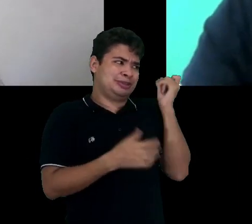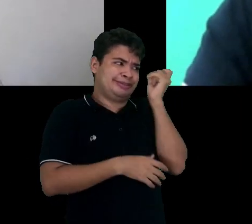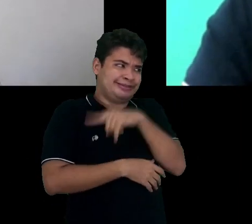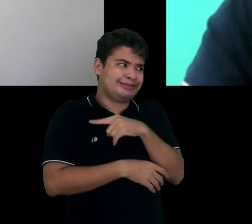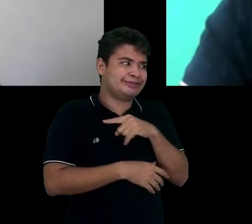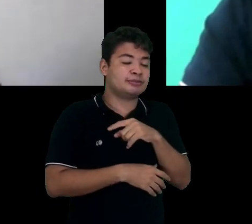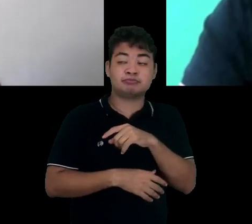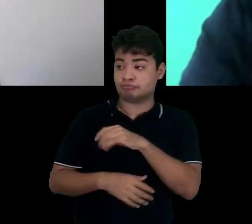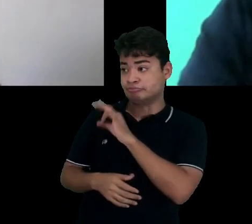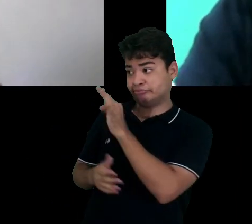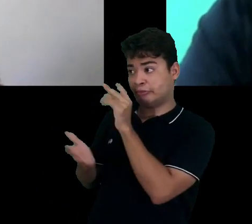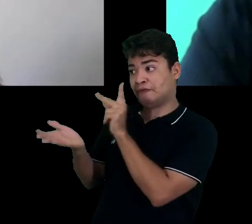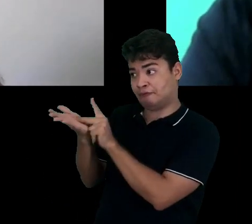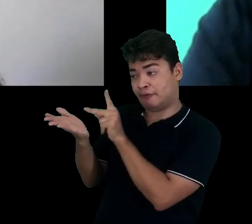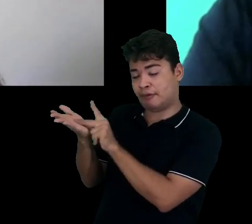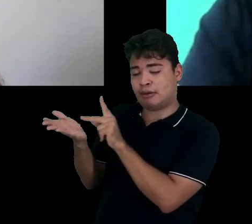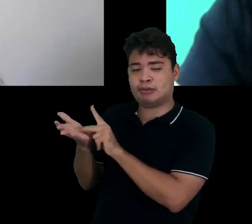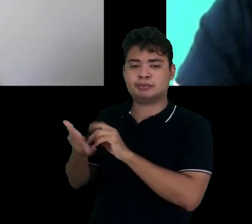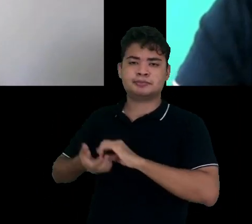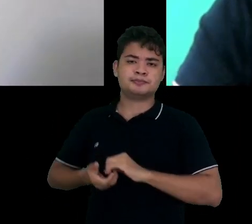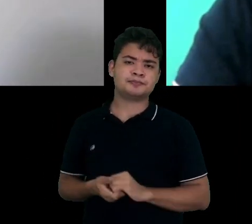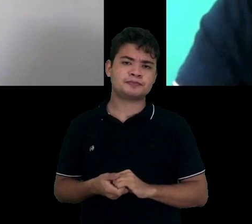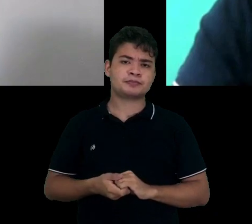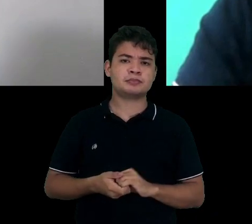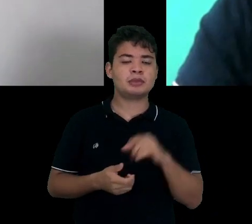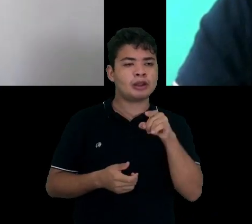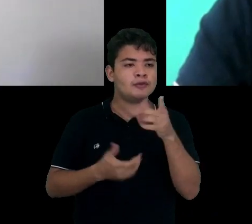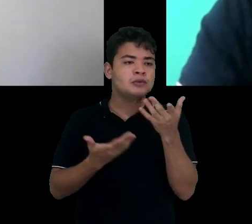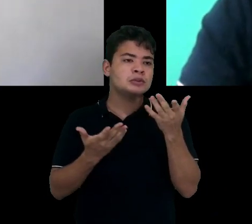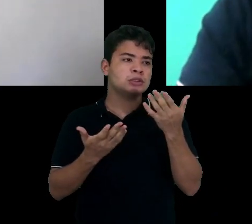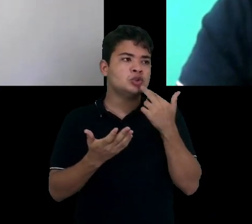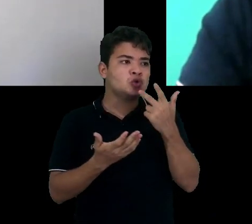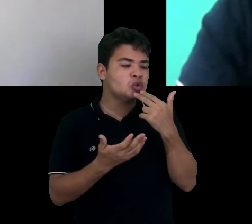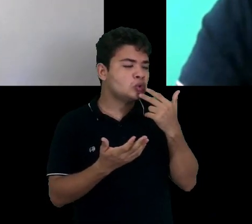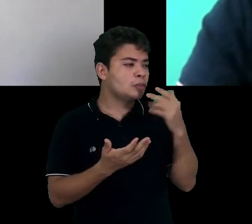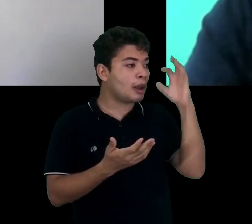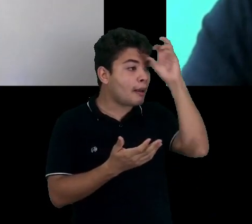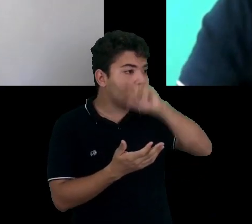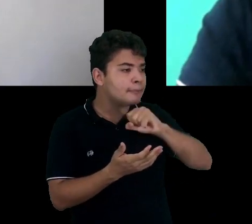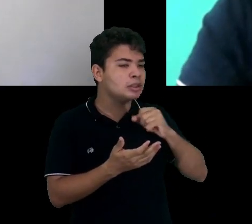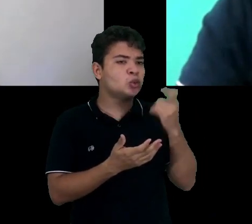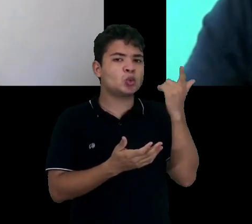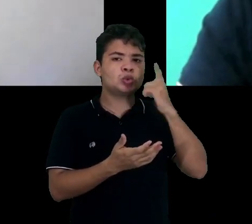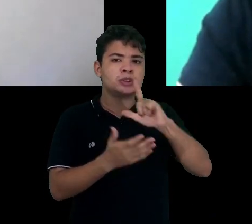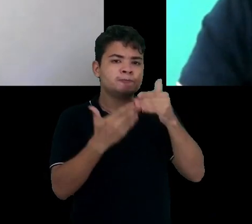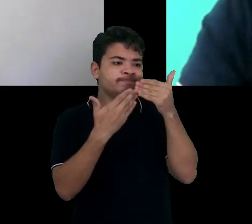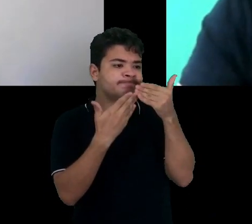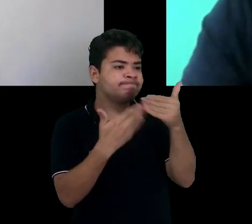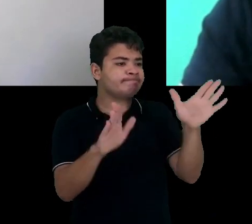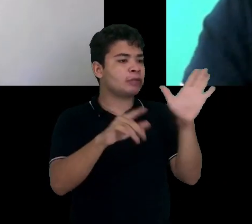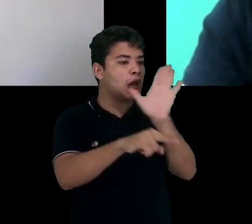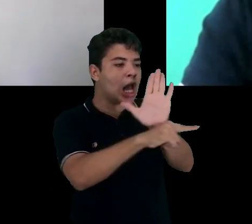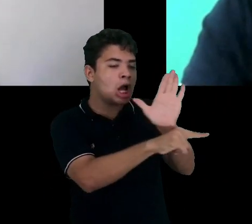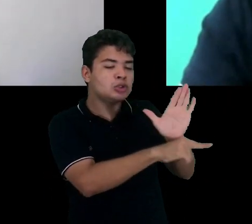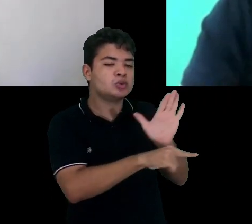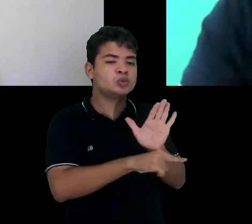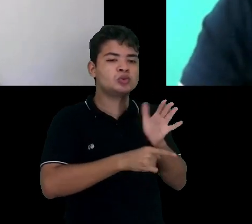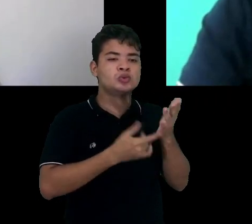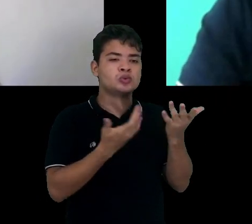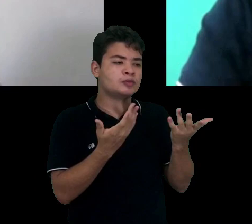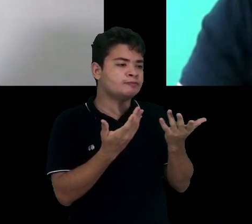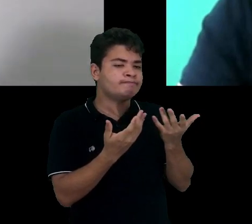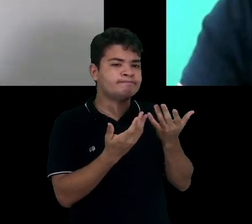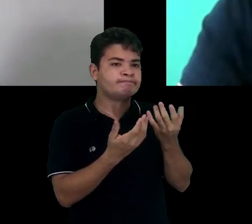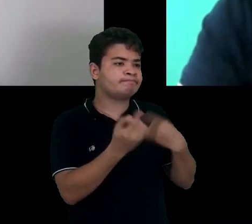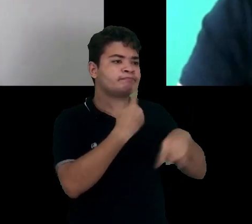jeito. É verdade. Quais esportes foram abertos para você, Diogo? Assim, as oportunidades que você teve, os benefícios de